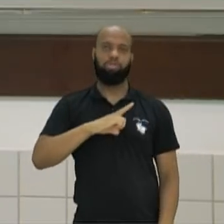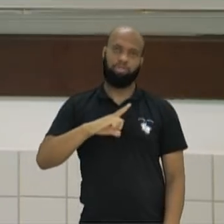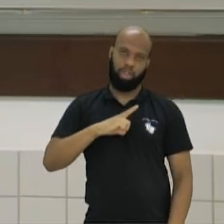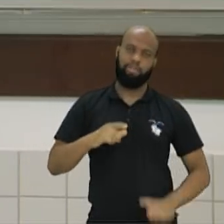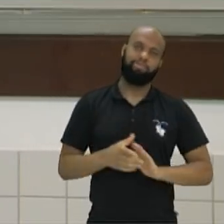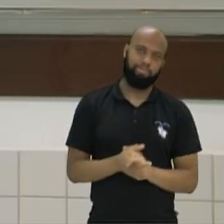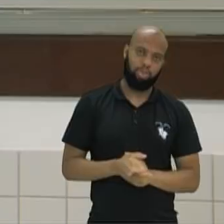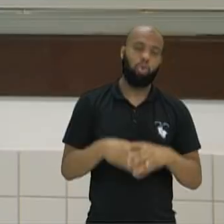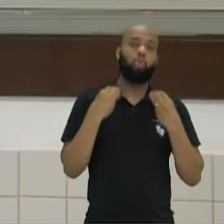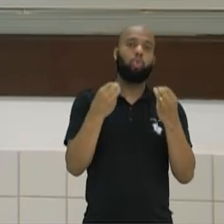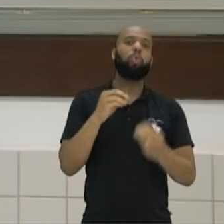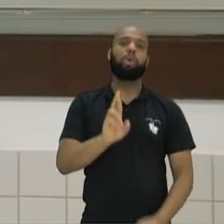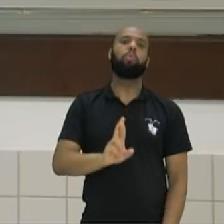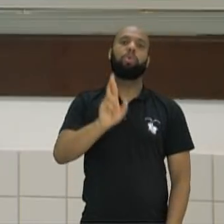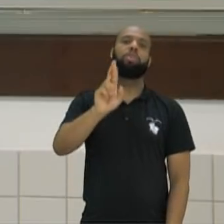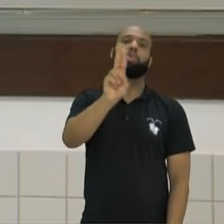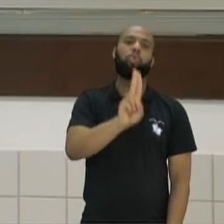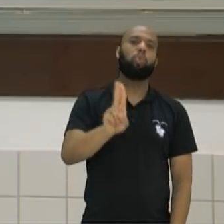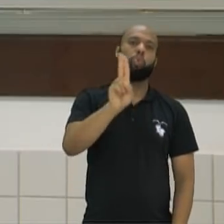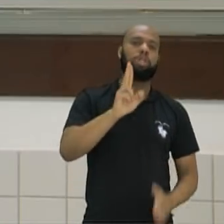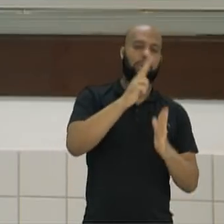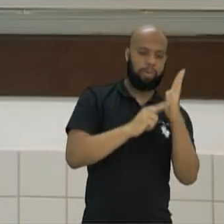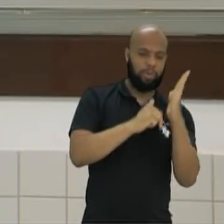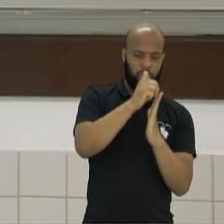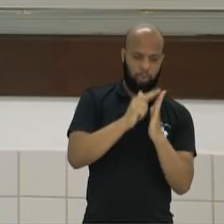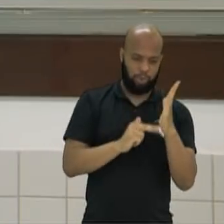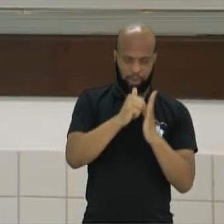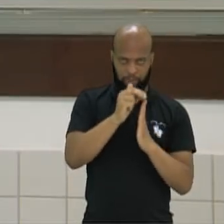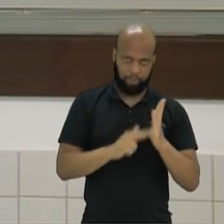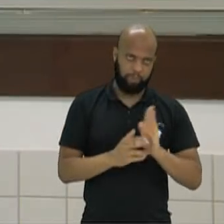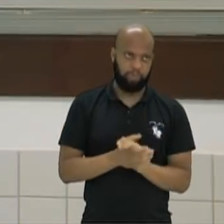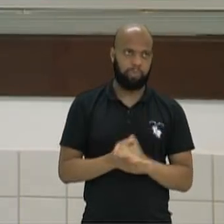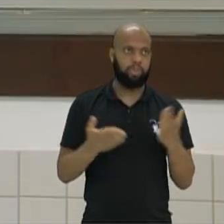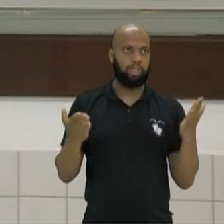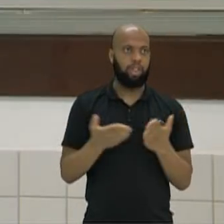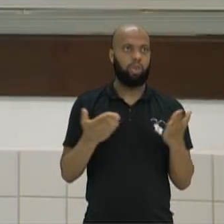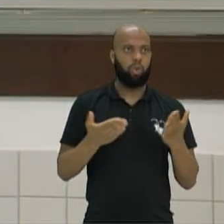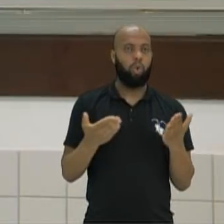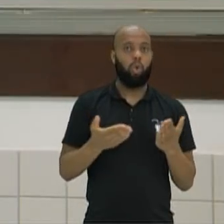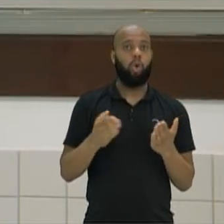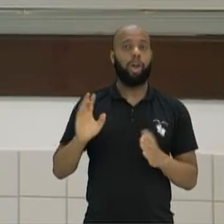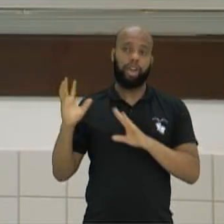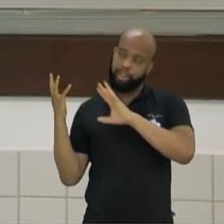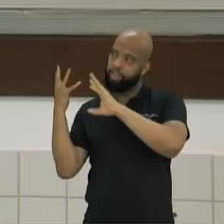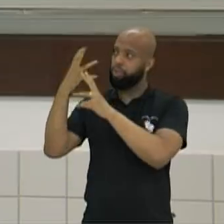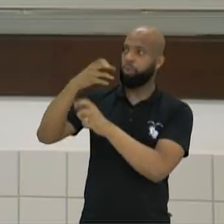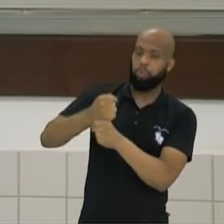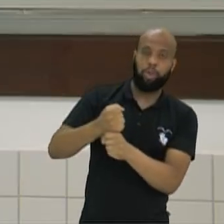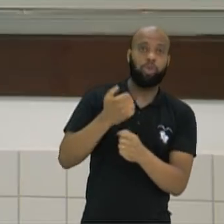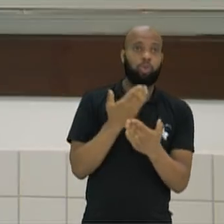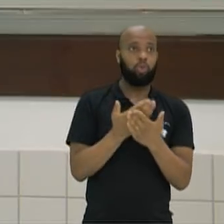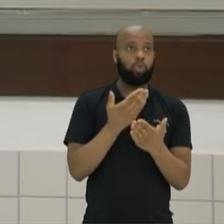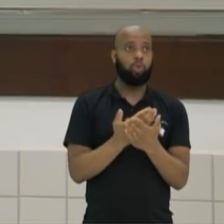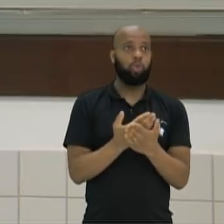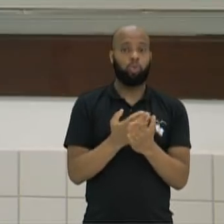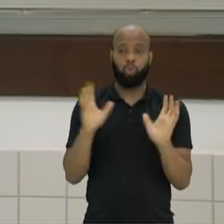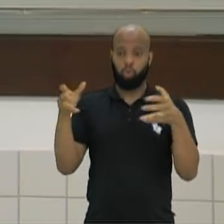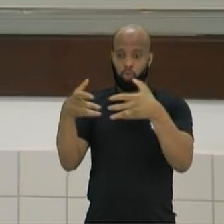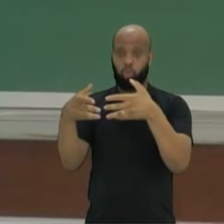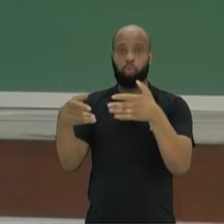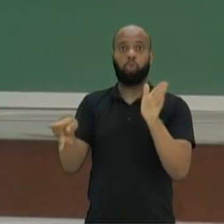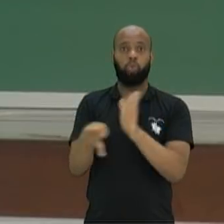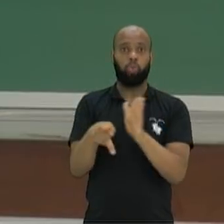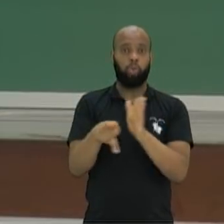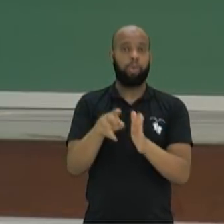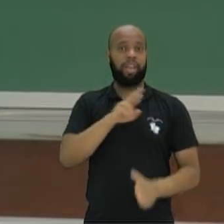você traz essa representação? Através da pintura. Vamos para a nossa aula passada, né? Foi muito bacana. A Sinagoga Kahal Zur Israel,